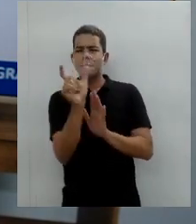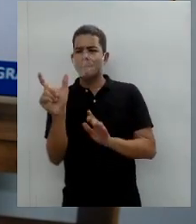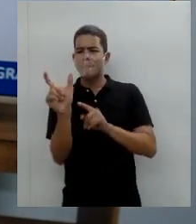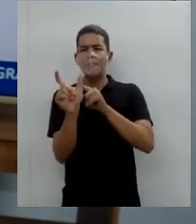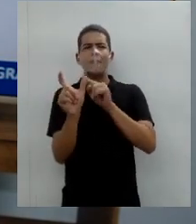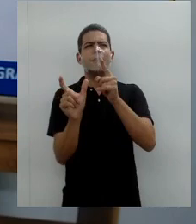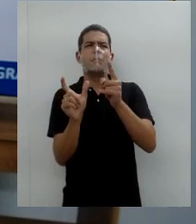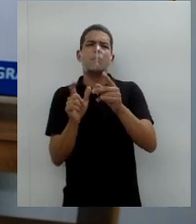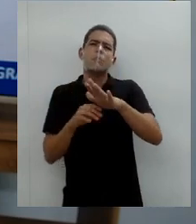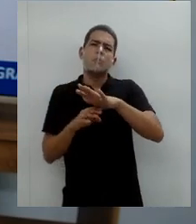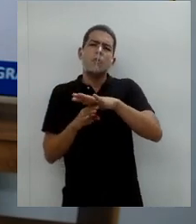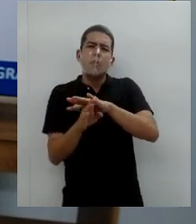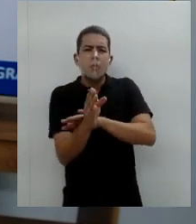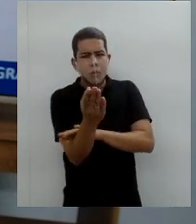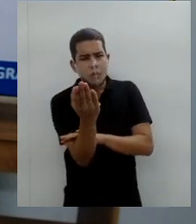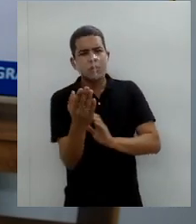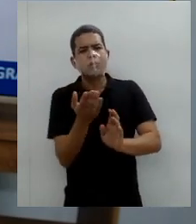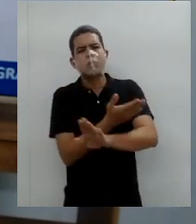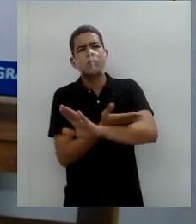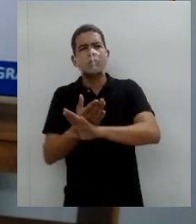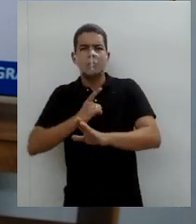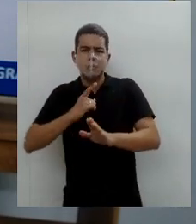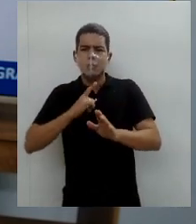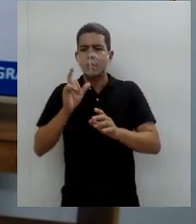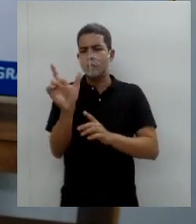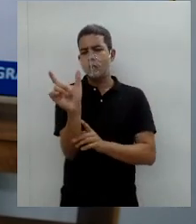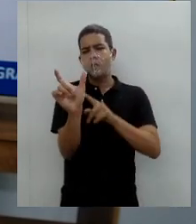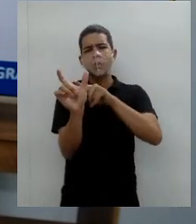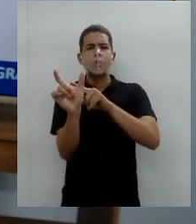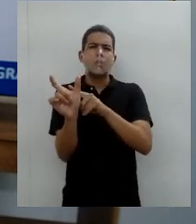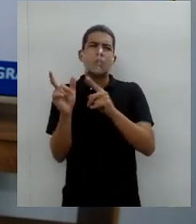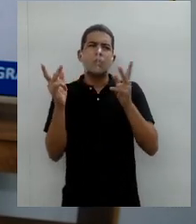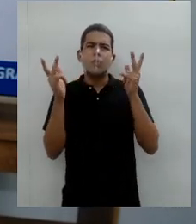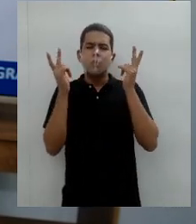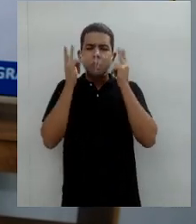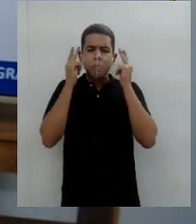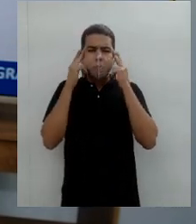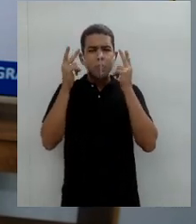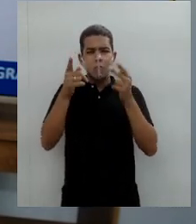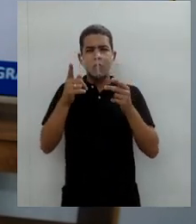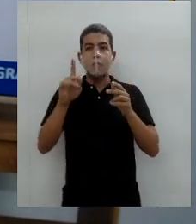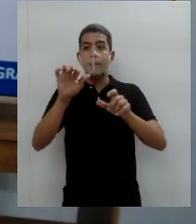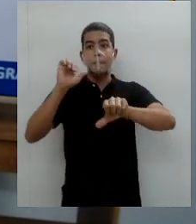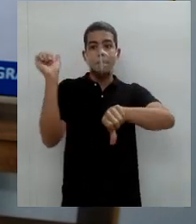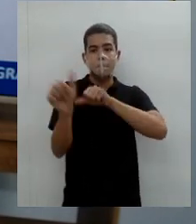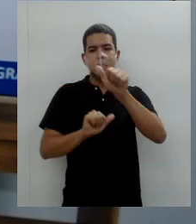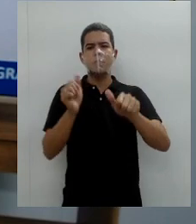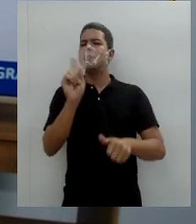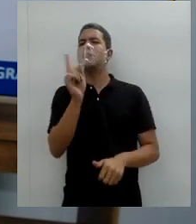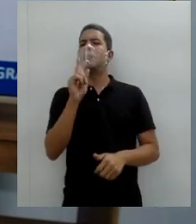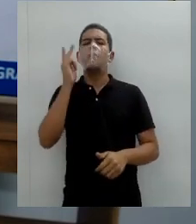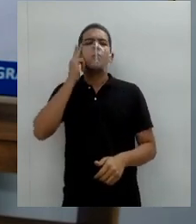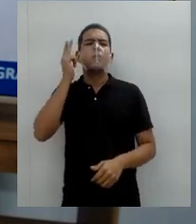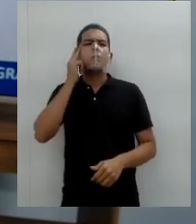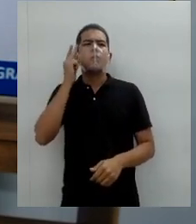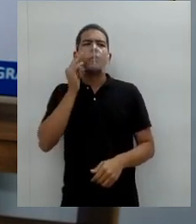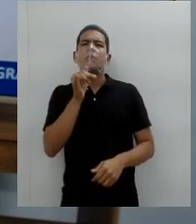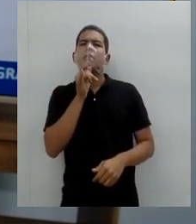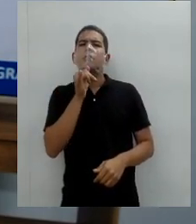se acostumando com aquele termo e dá tudo certo. Não vai mudar a essência do problema. Mas observe, a